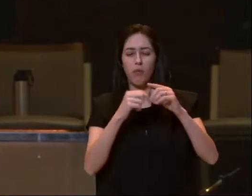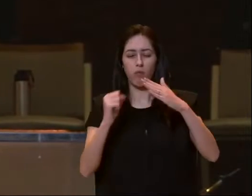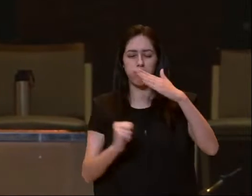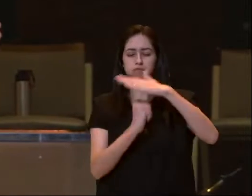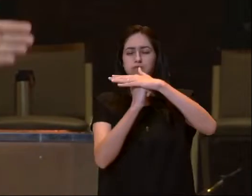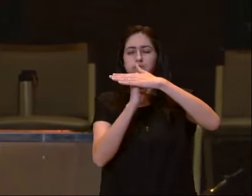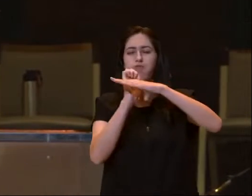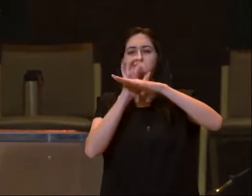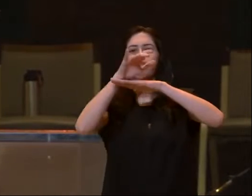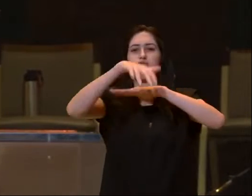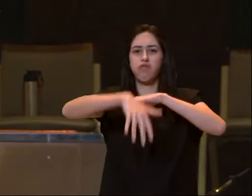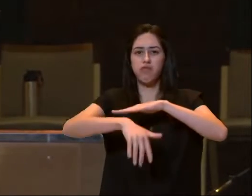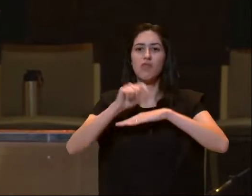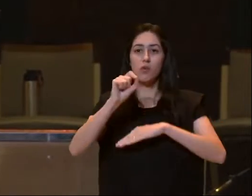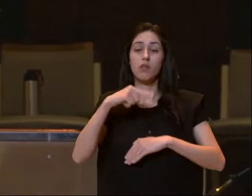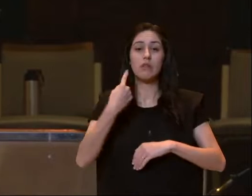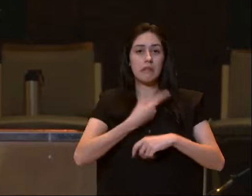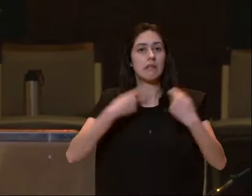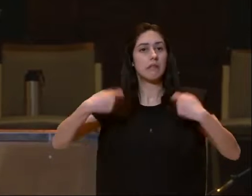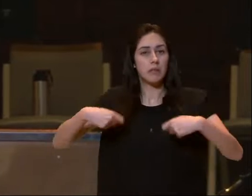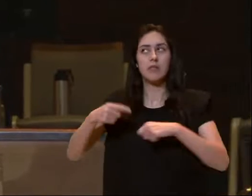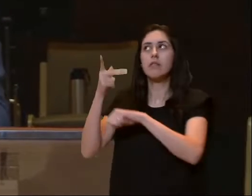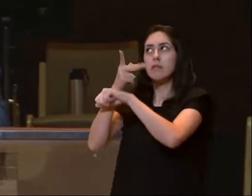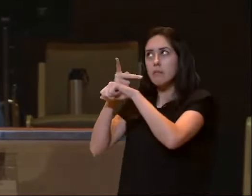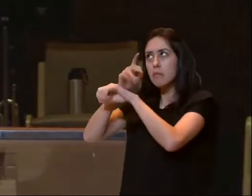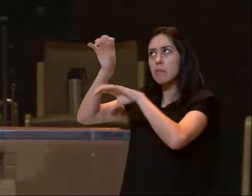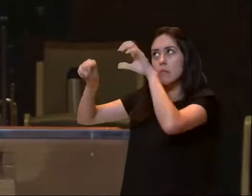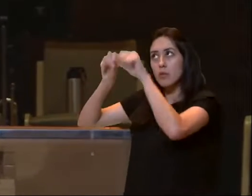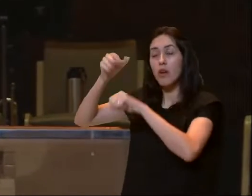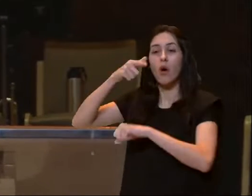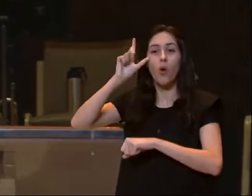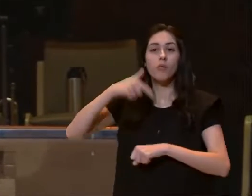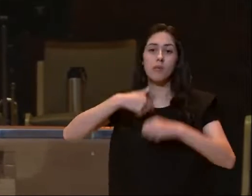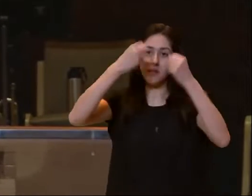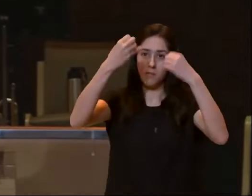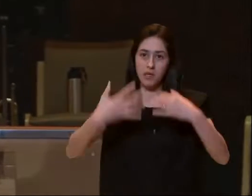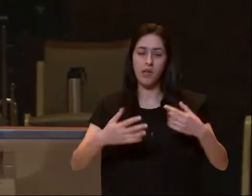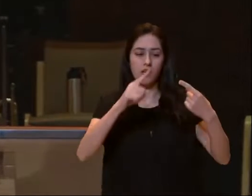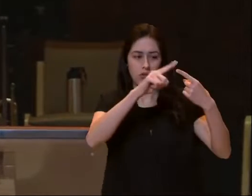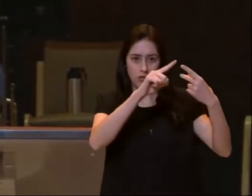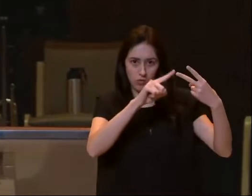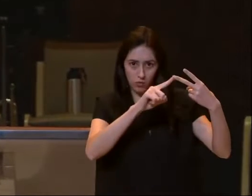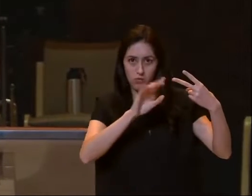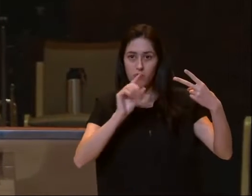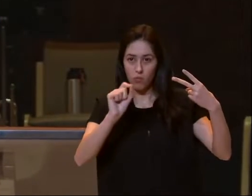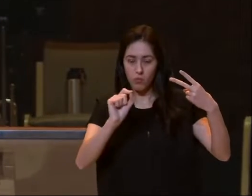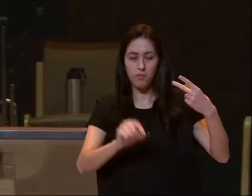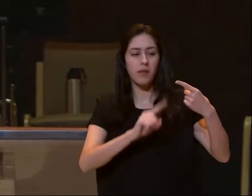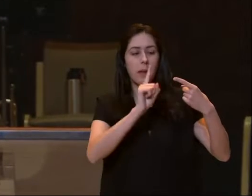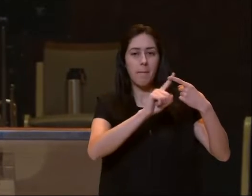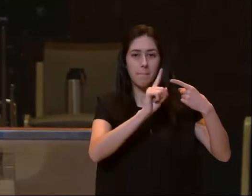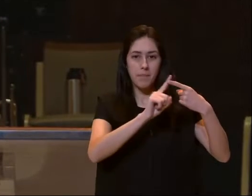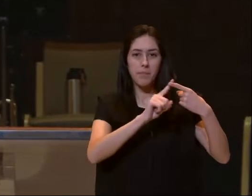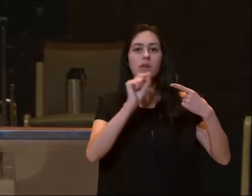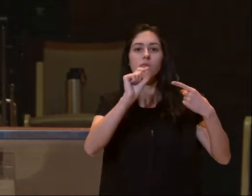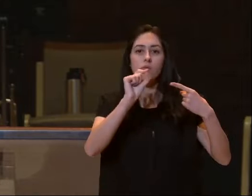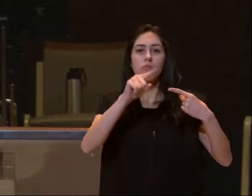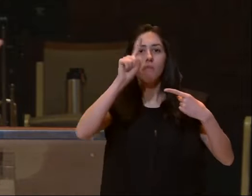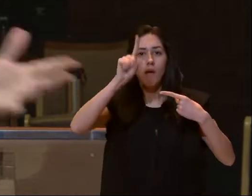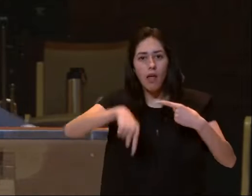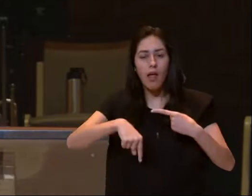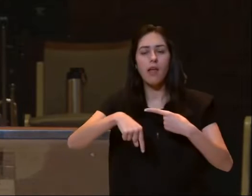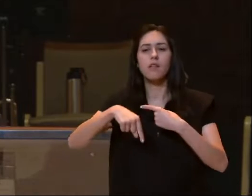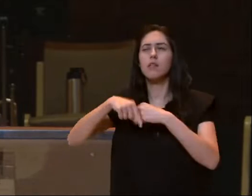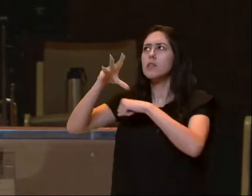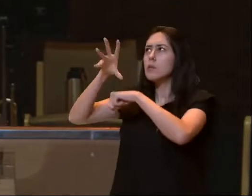que devemos buscar em Deus. Ontem eu falei de 2. O primeiro é o transbordar do conhecimento